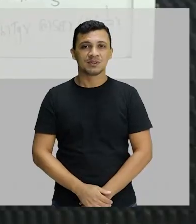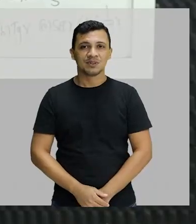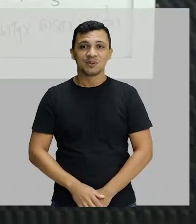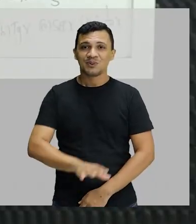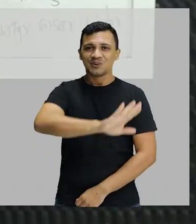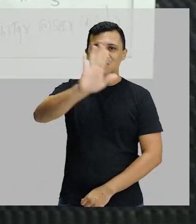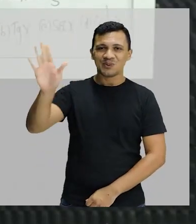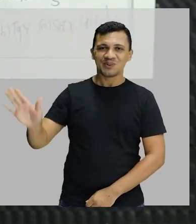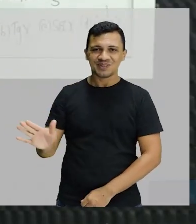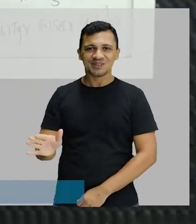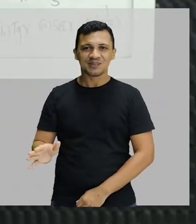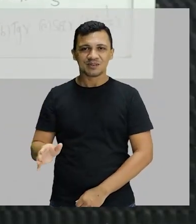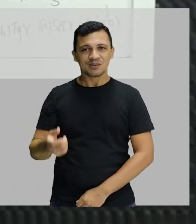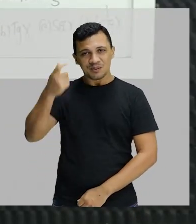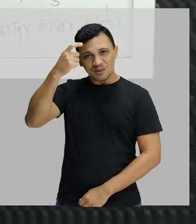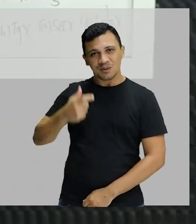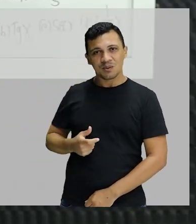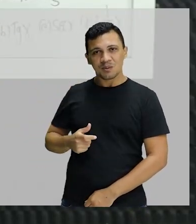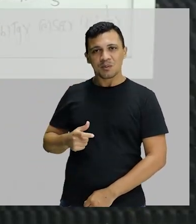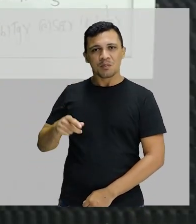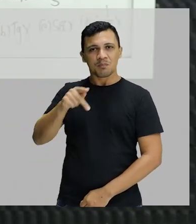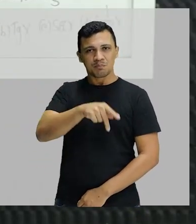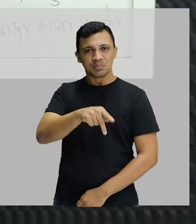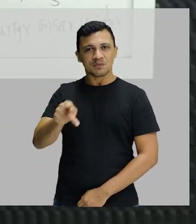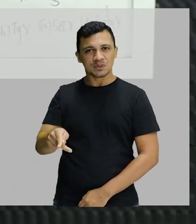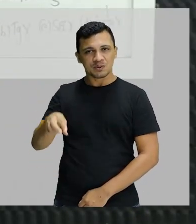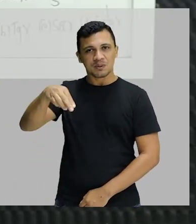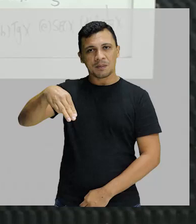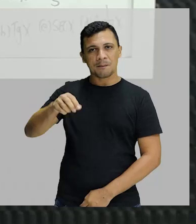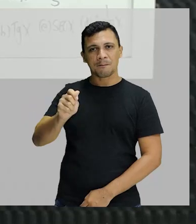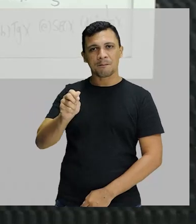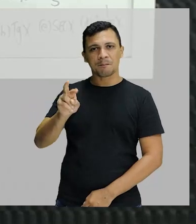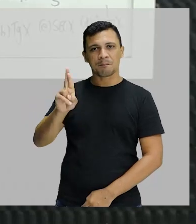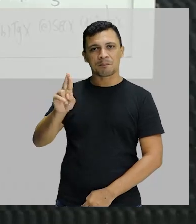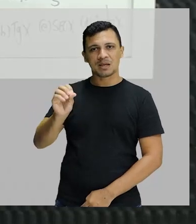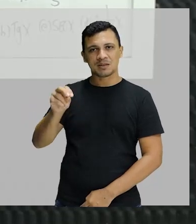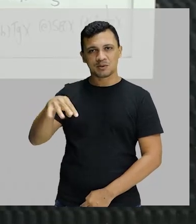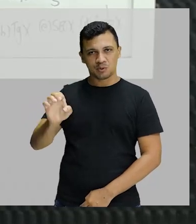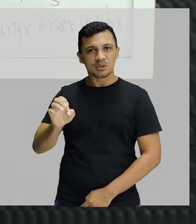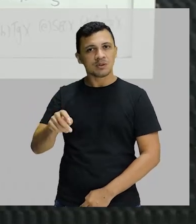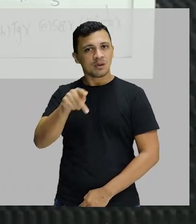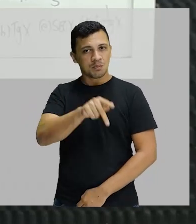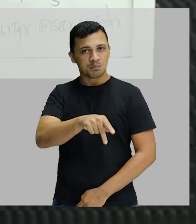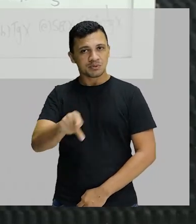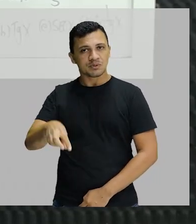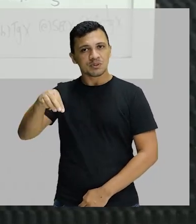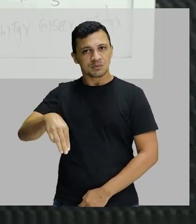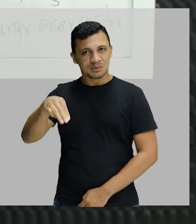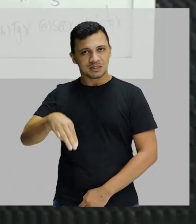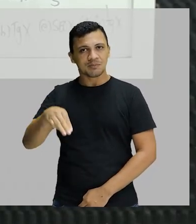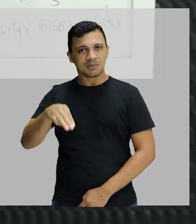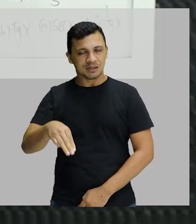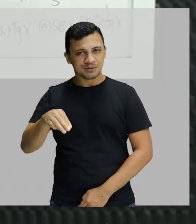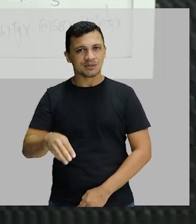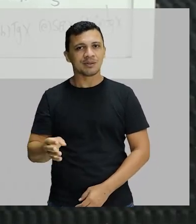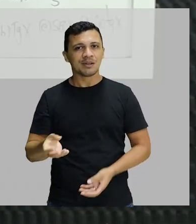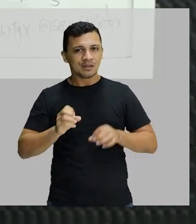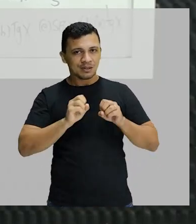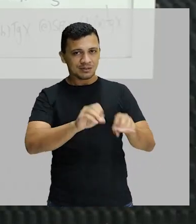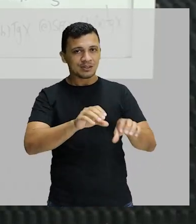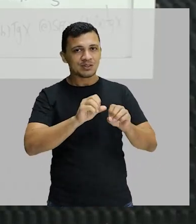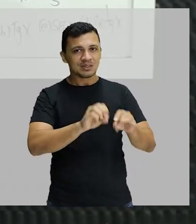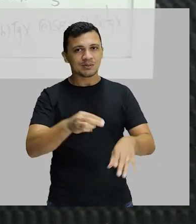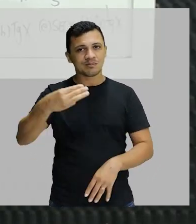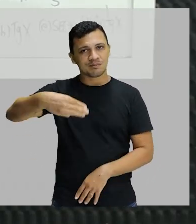Olá pessoal, aqui é o professor Maroni Beckman, professor de matemática da Rede Estadual de Ensino do Maranhão. Mais uma vez com vocês aqui na